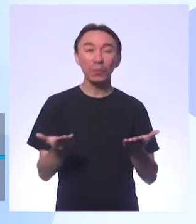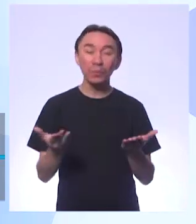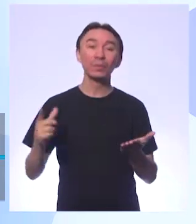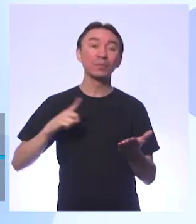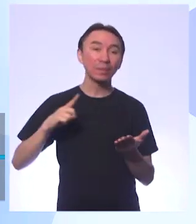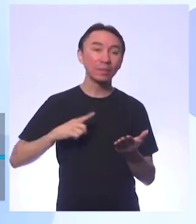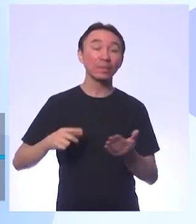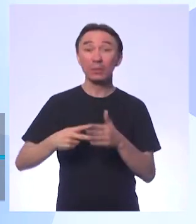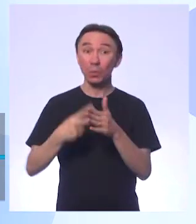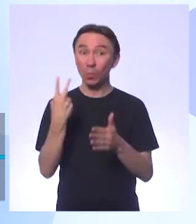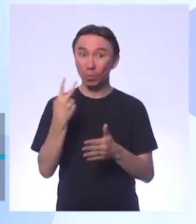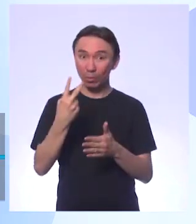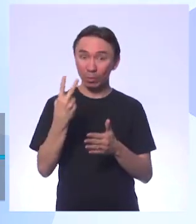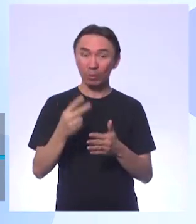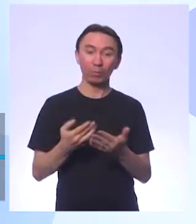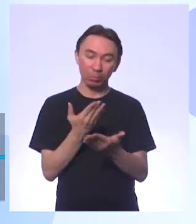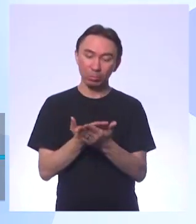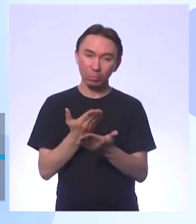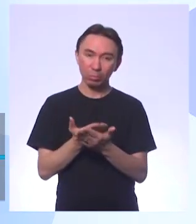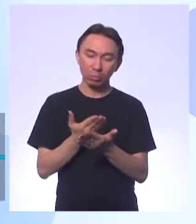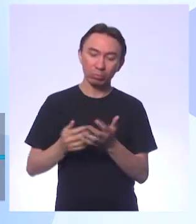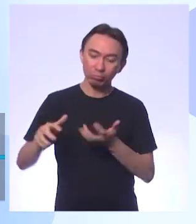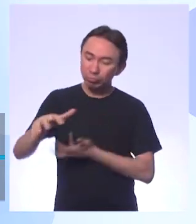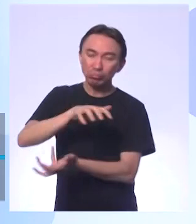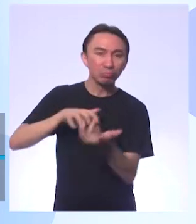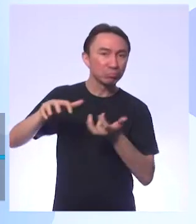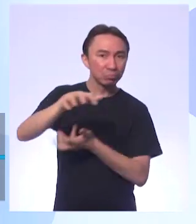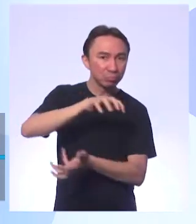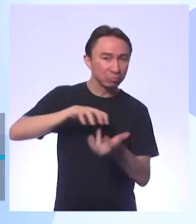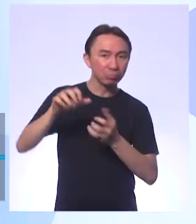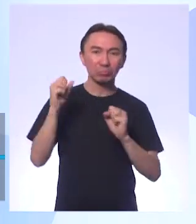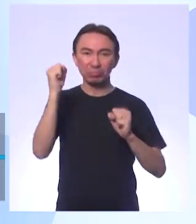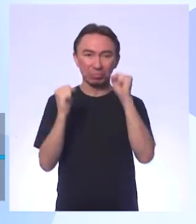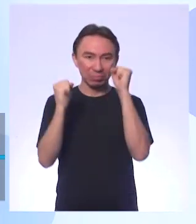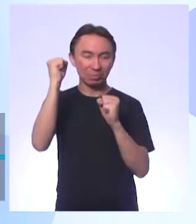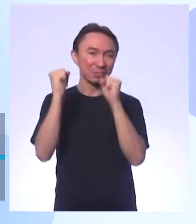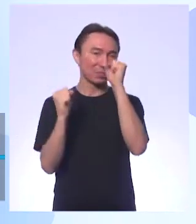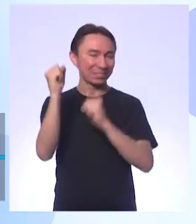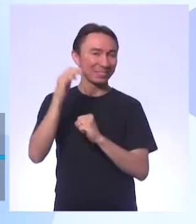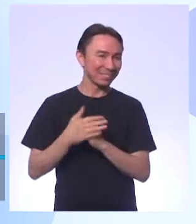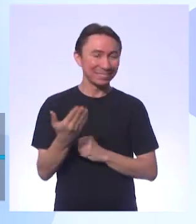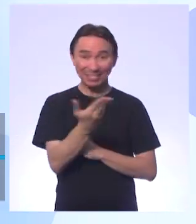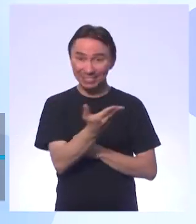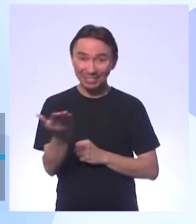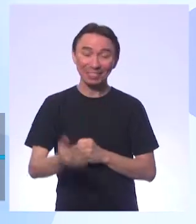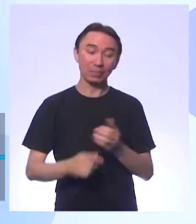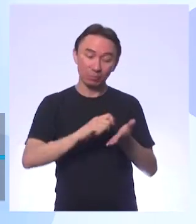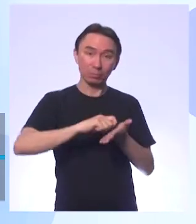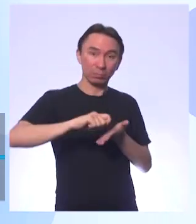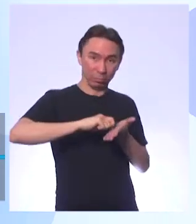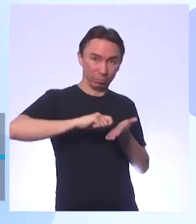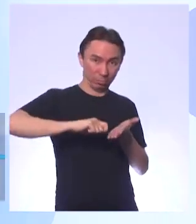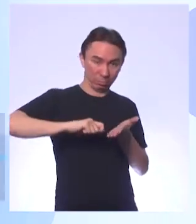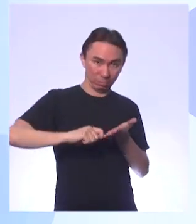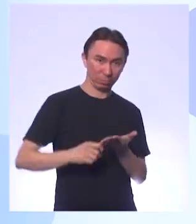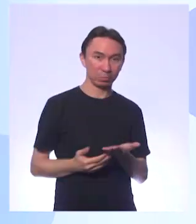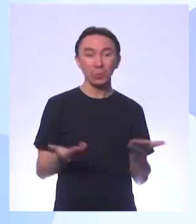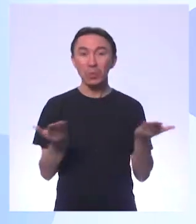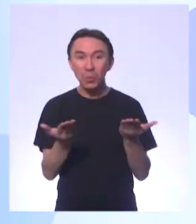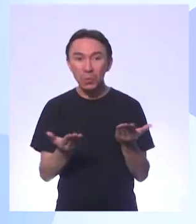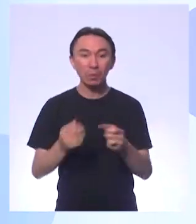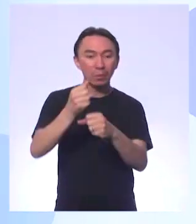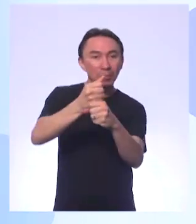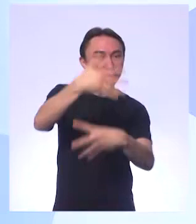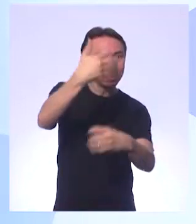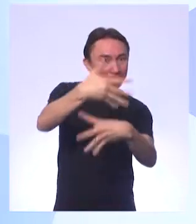Revolução Industrial. Então, sejam bem-vindos, anotem aí as informações. Professores, hoje seremos nós, eu aqui no Centro